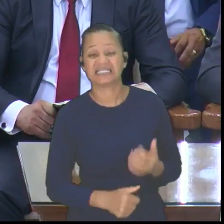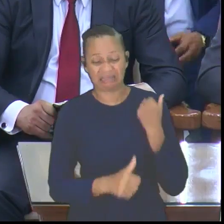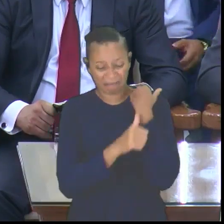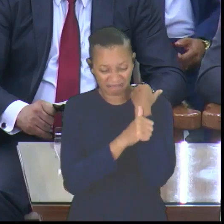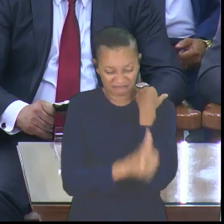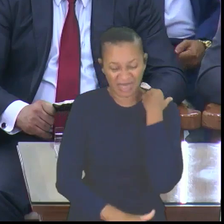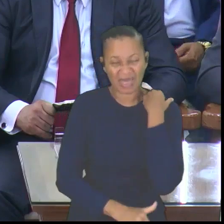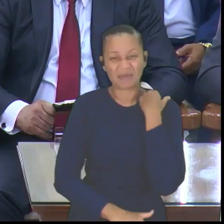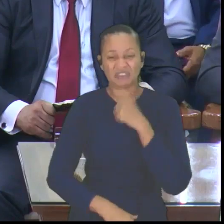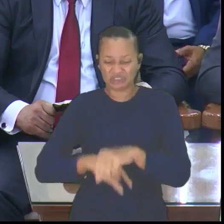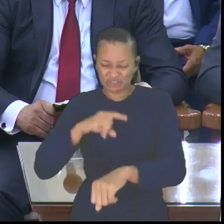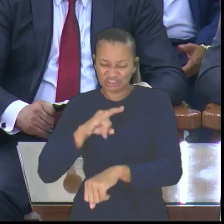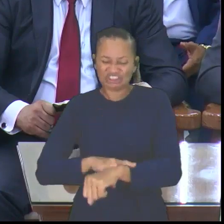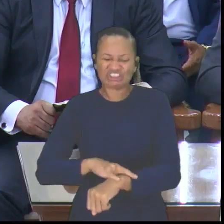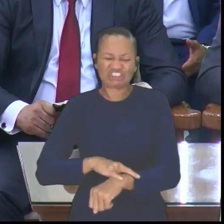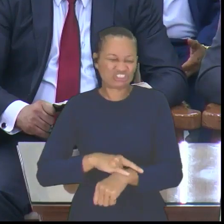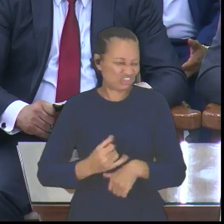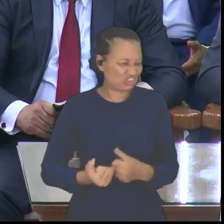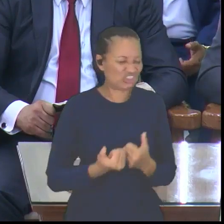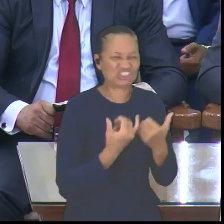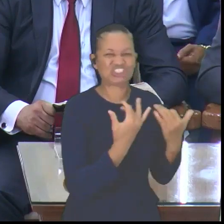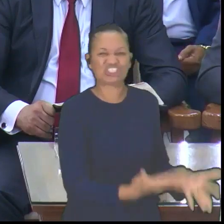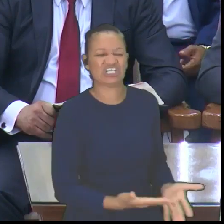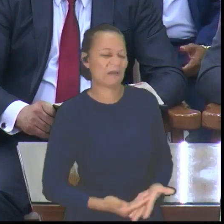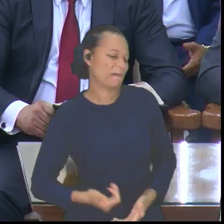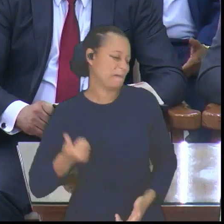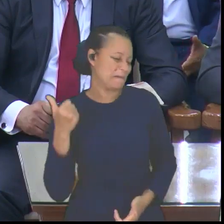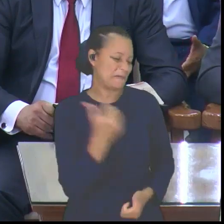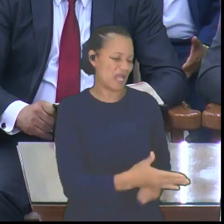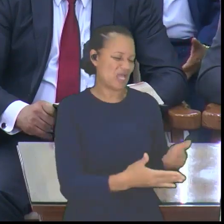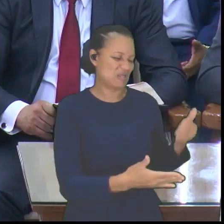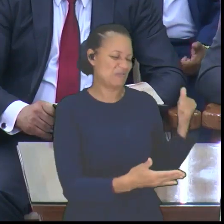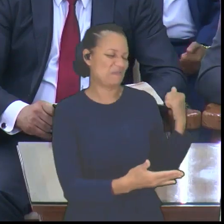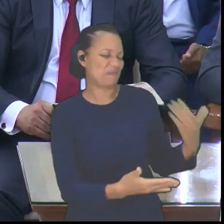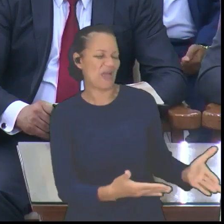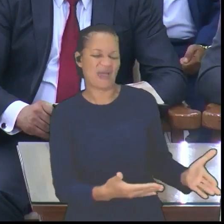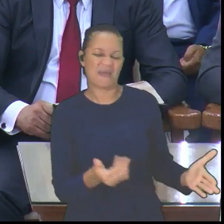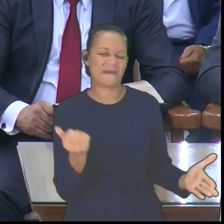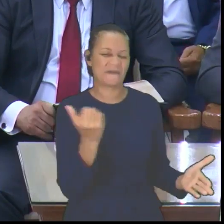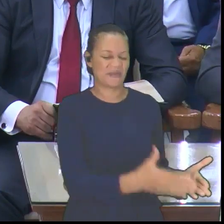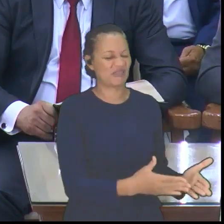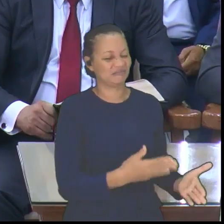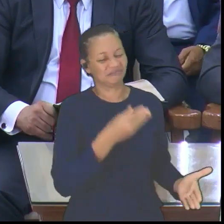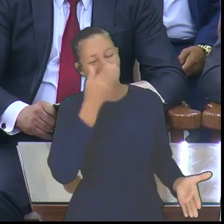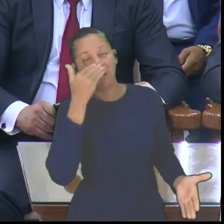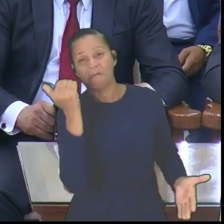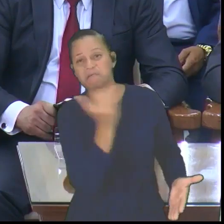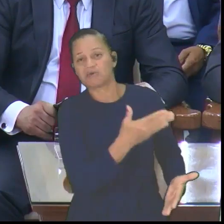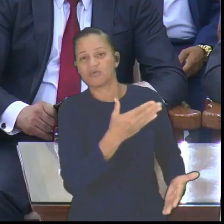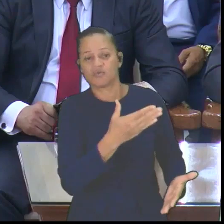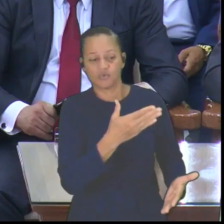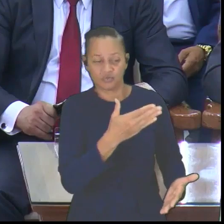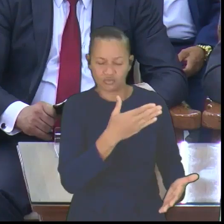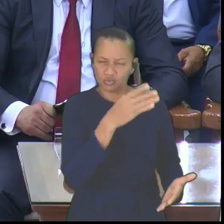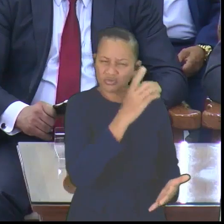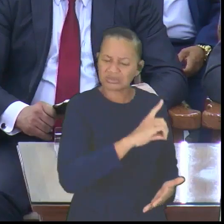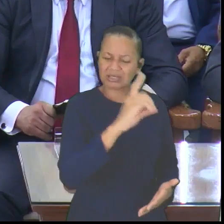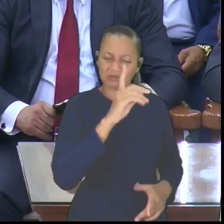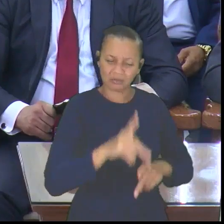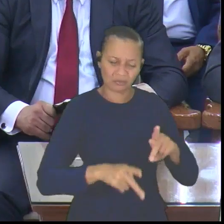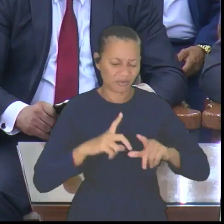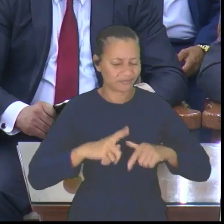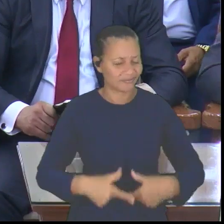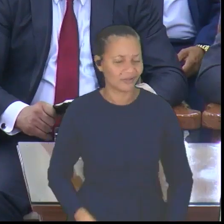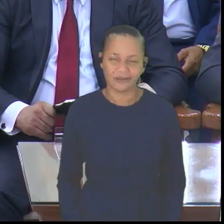povo, e que ia humilhar o Deus do povo de Israel. Aí, irmão,